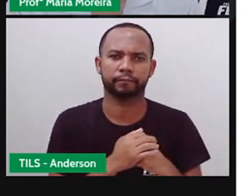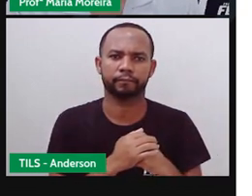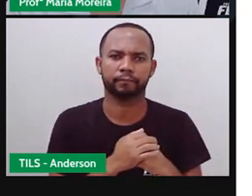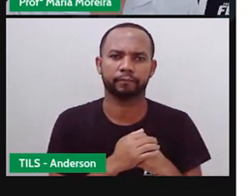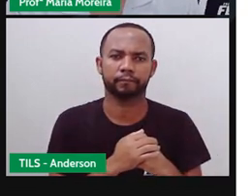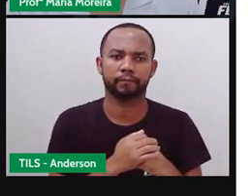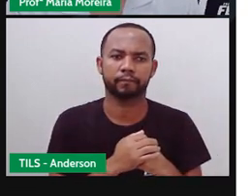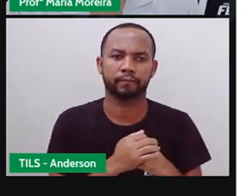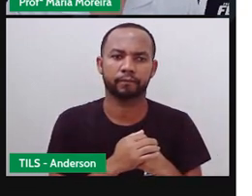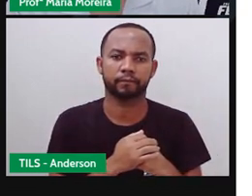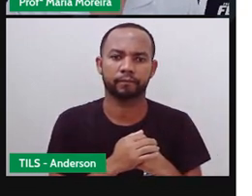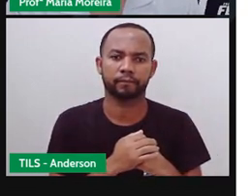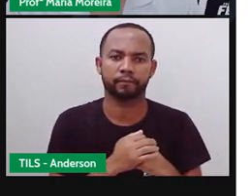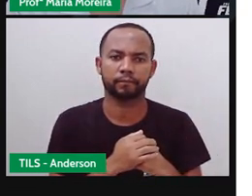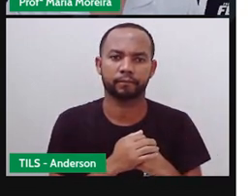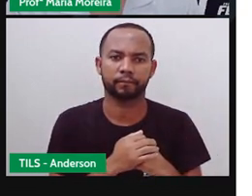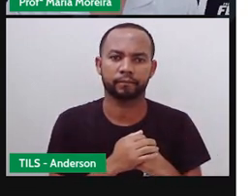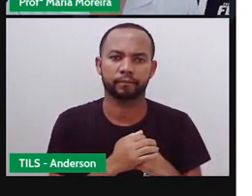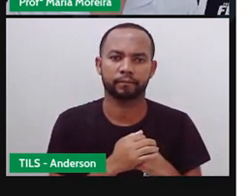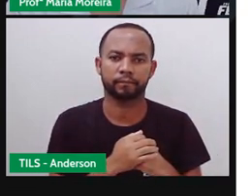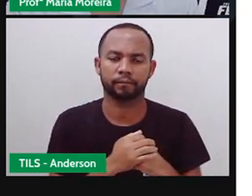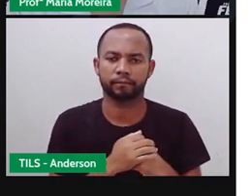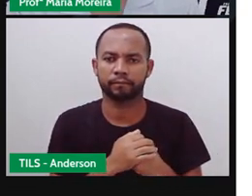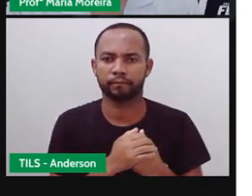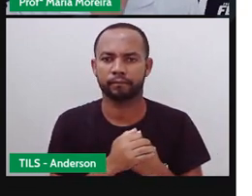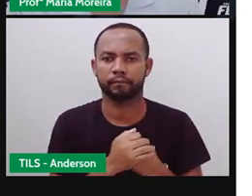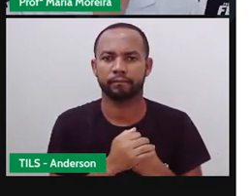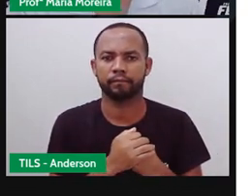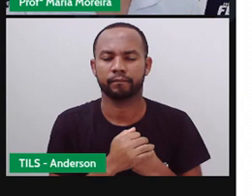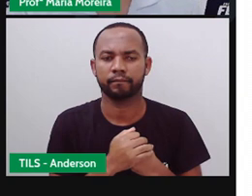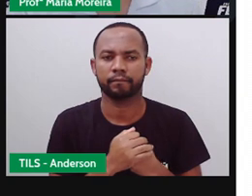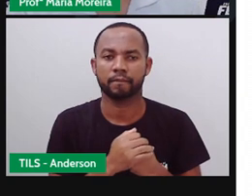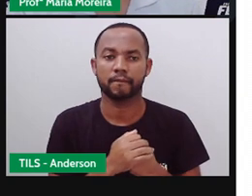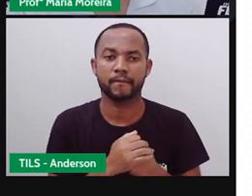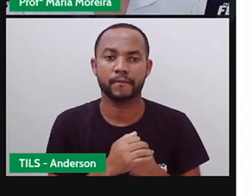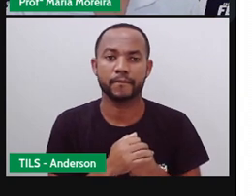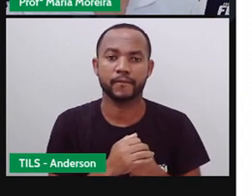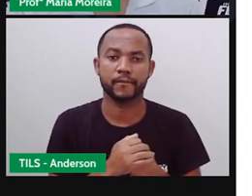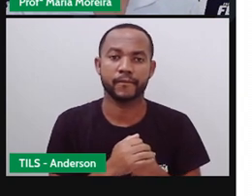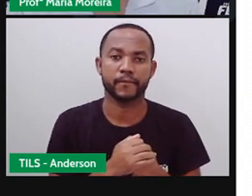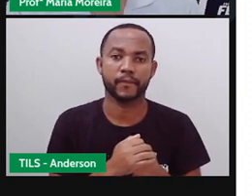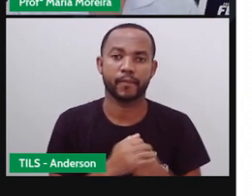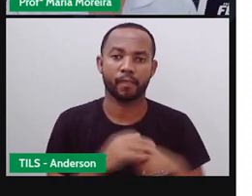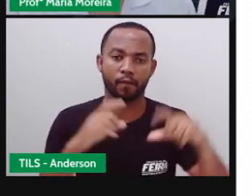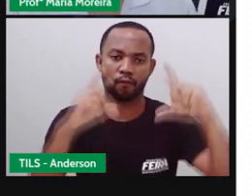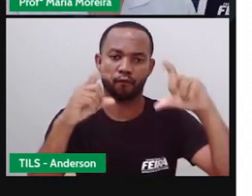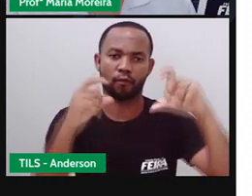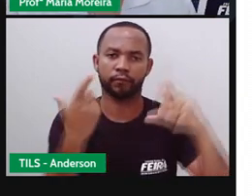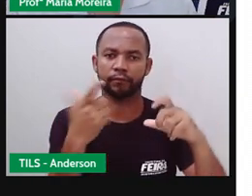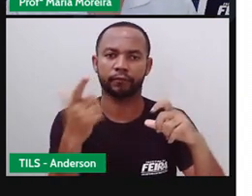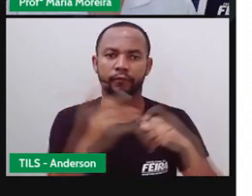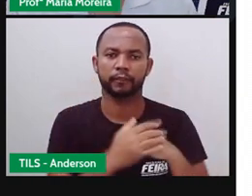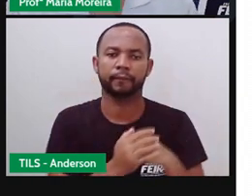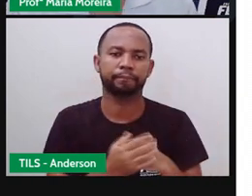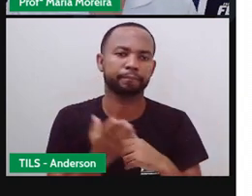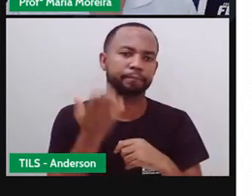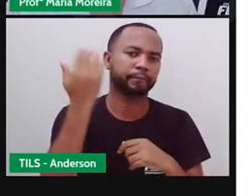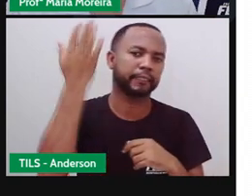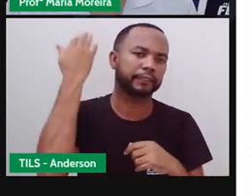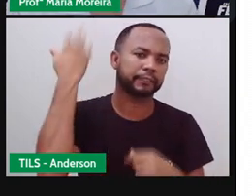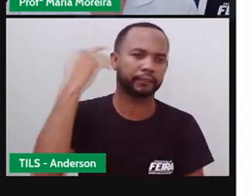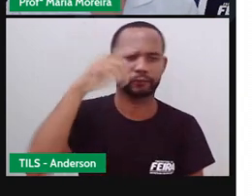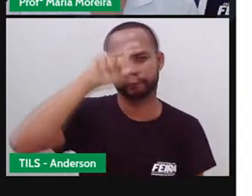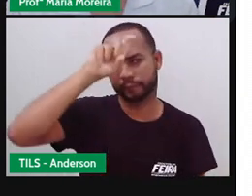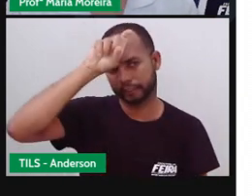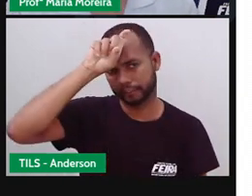tal coisa ou a imagem não veio mas não tem problema não se usa a criatividade tal coisa já era conhecida no Egito antigo